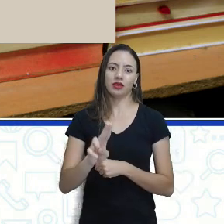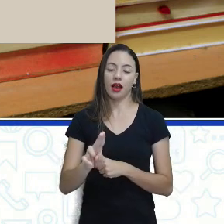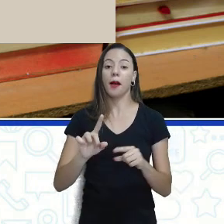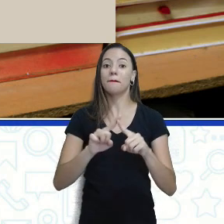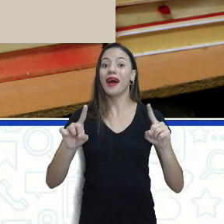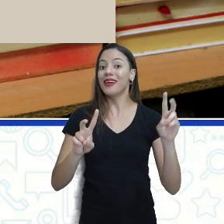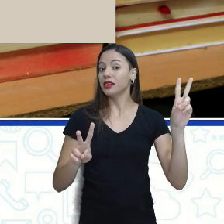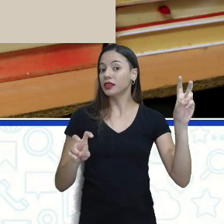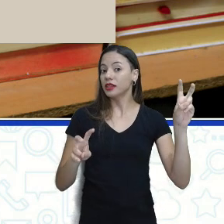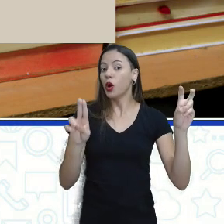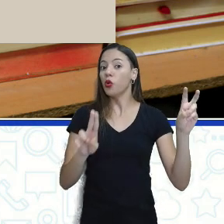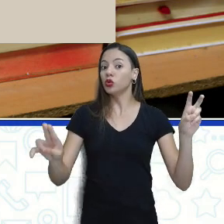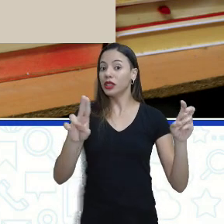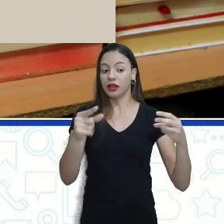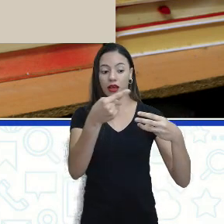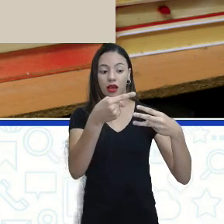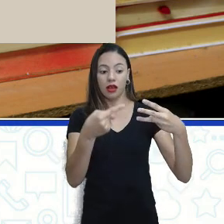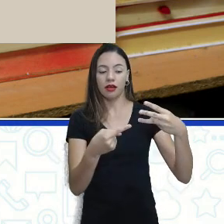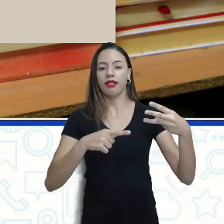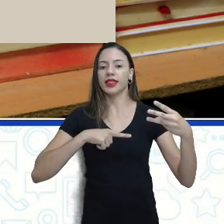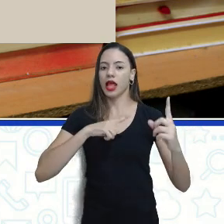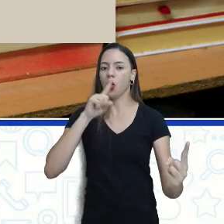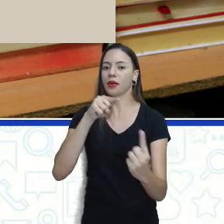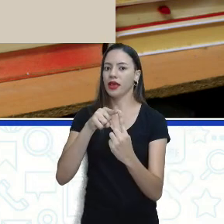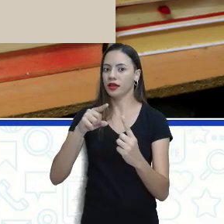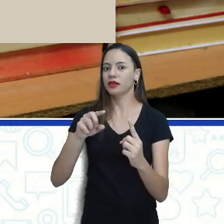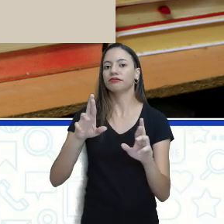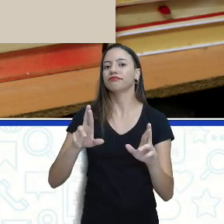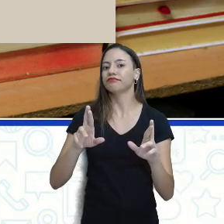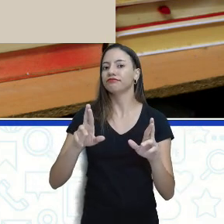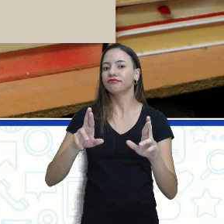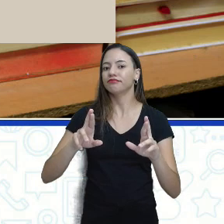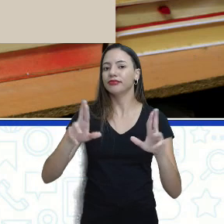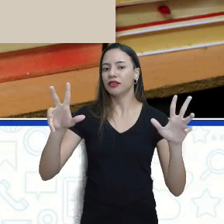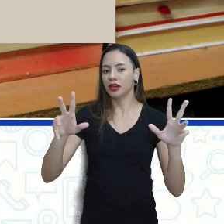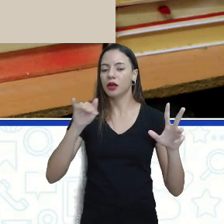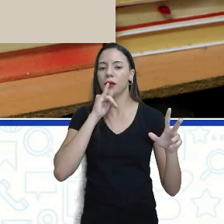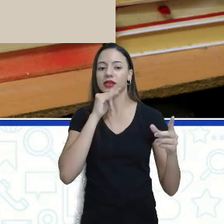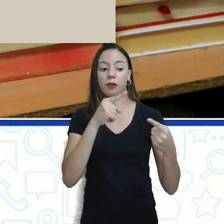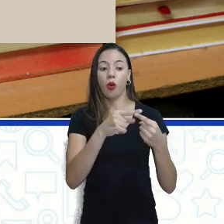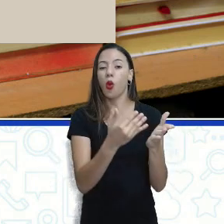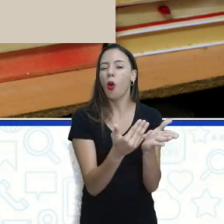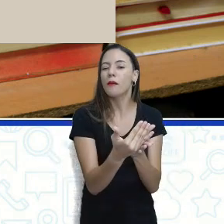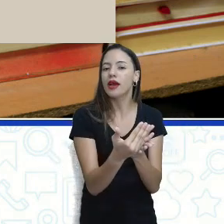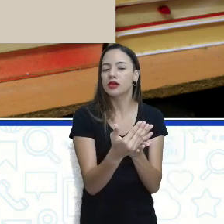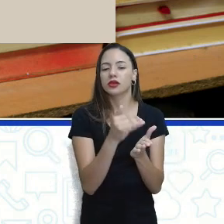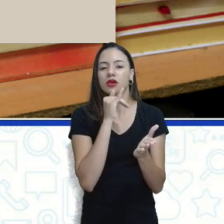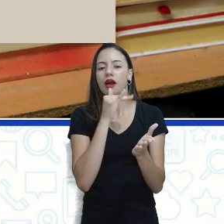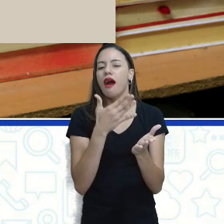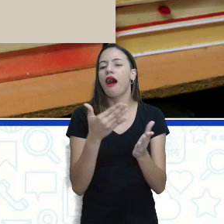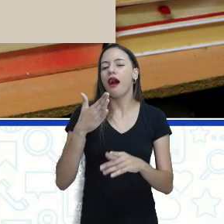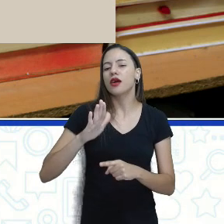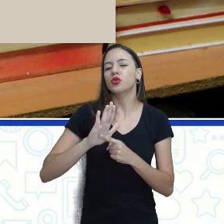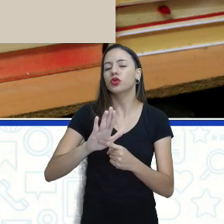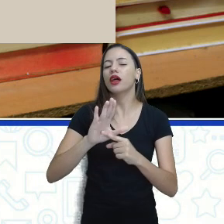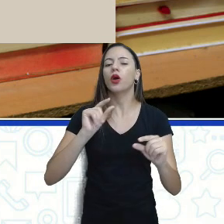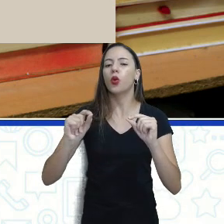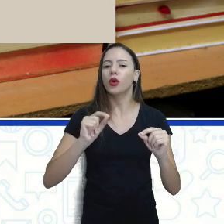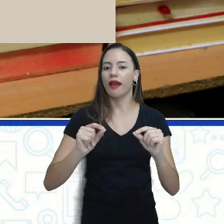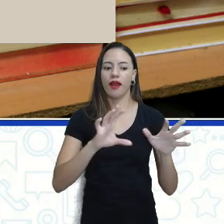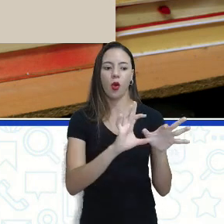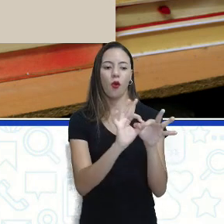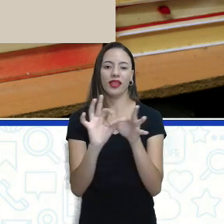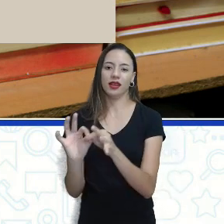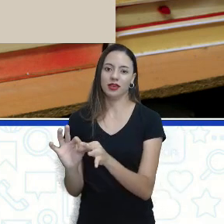diferentes. No começo, as citações servem para o quê? Ajudar na contextualização do tema, né? Para